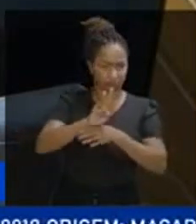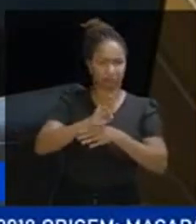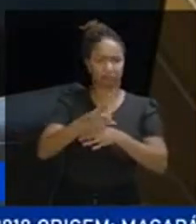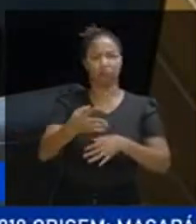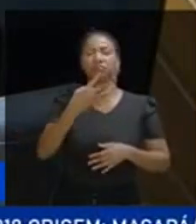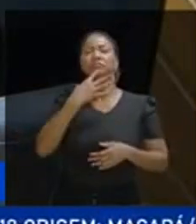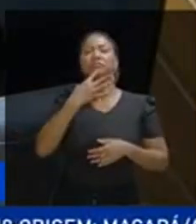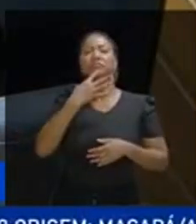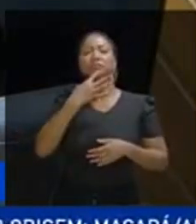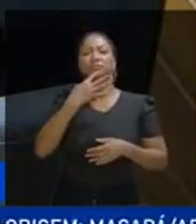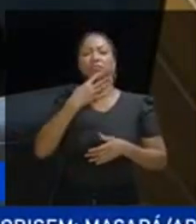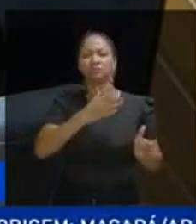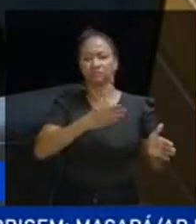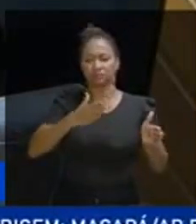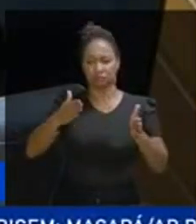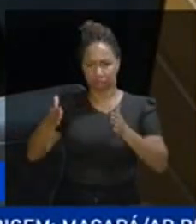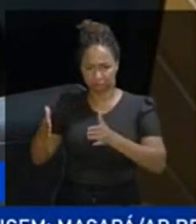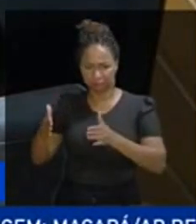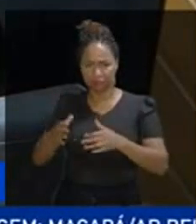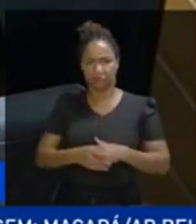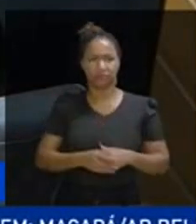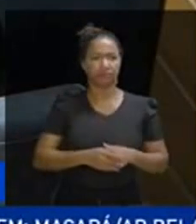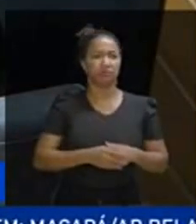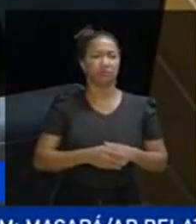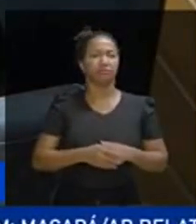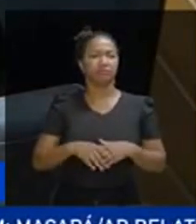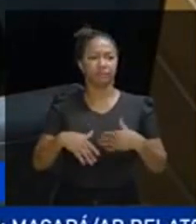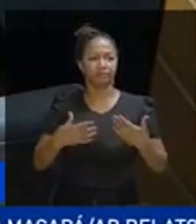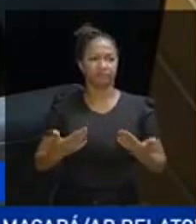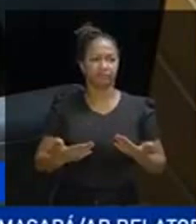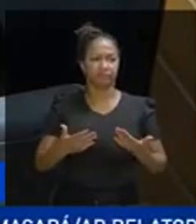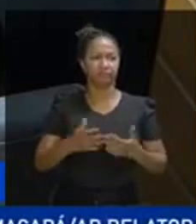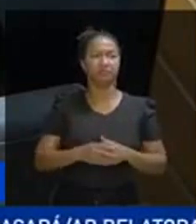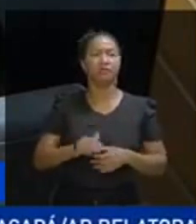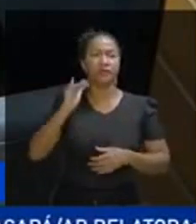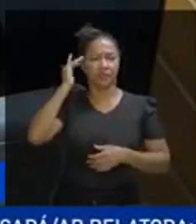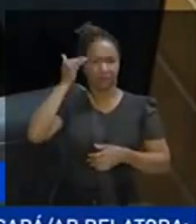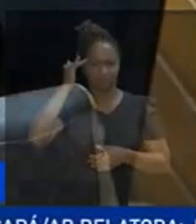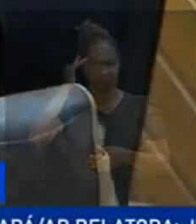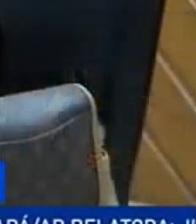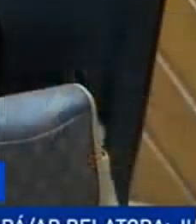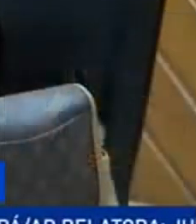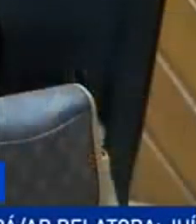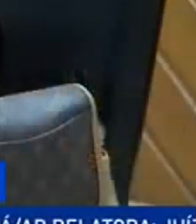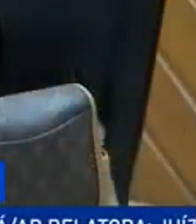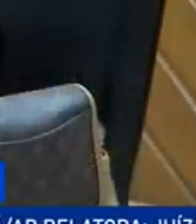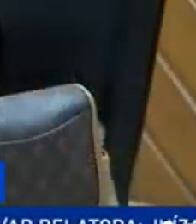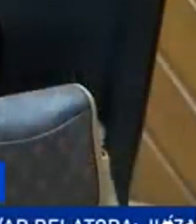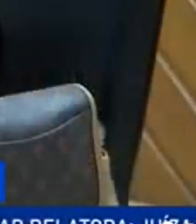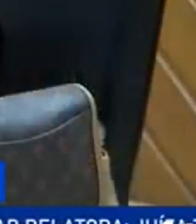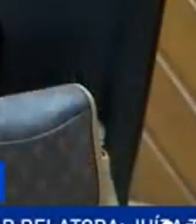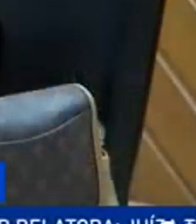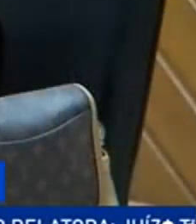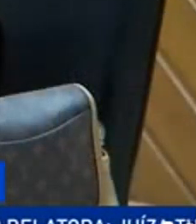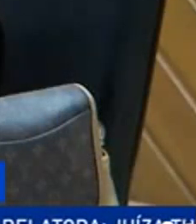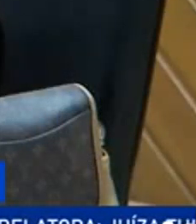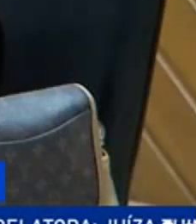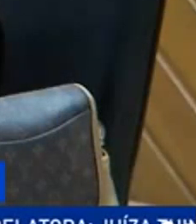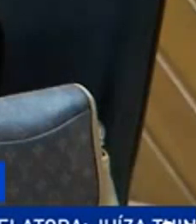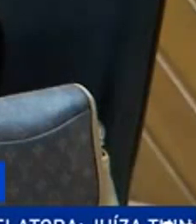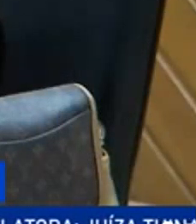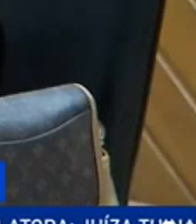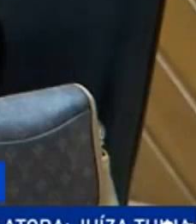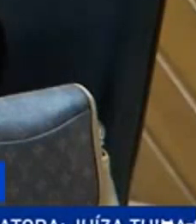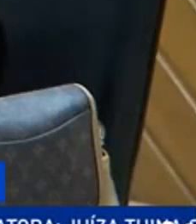prescrição quinquenal intercorrente. Neste caso, entendo que a sentença extintiva, antes do decurso do